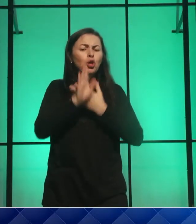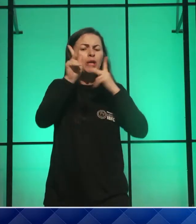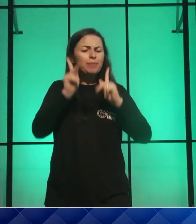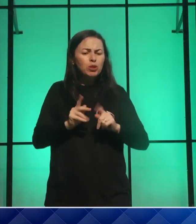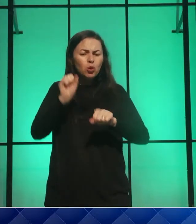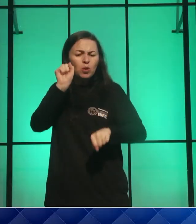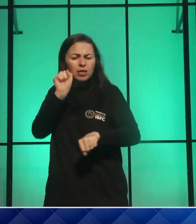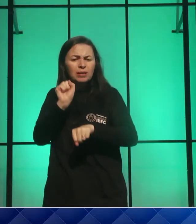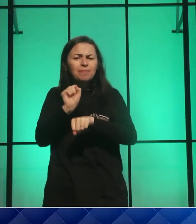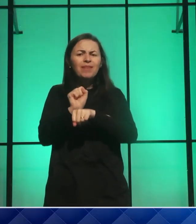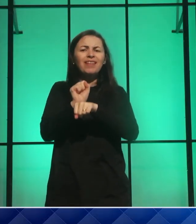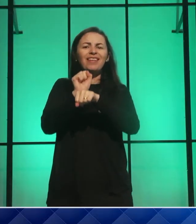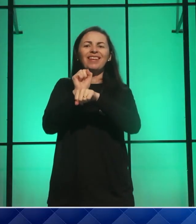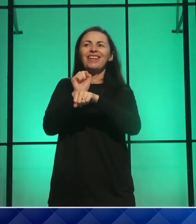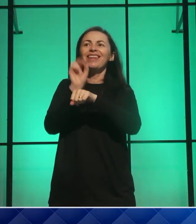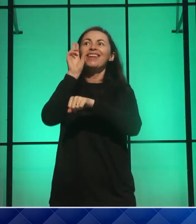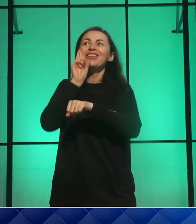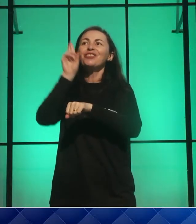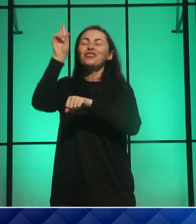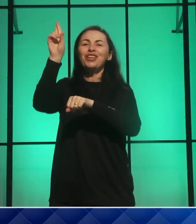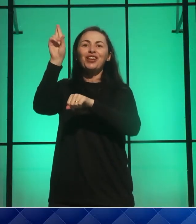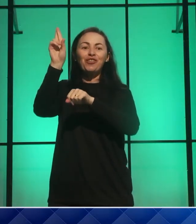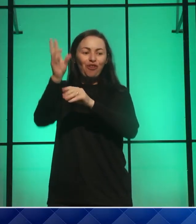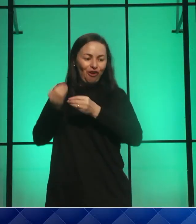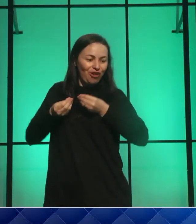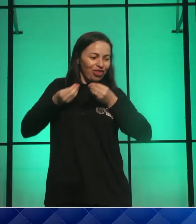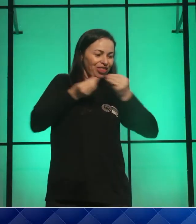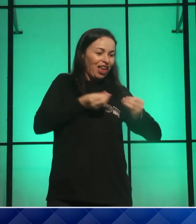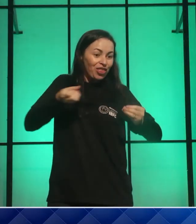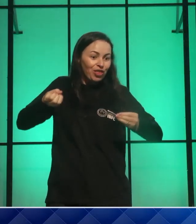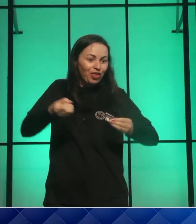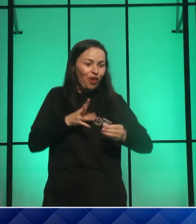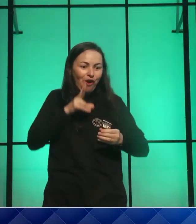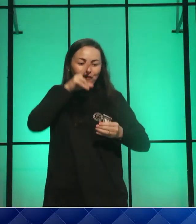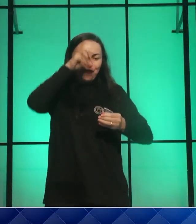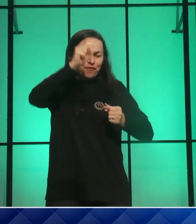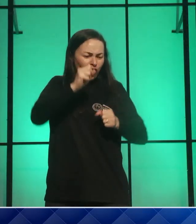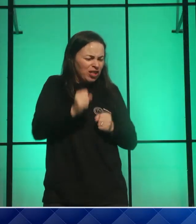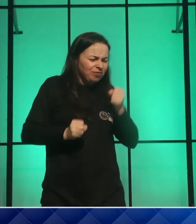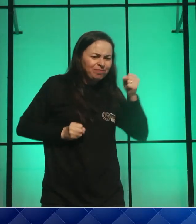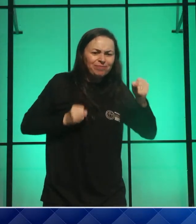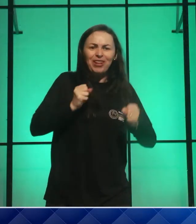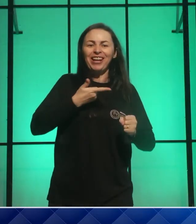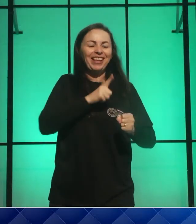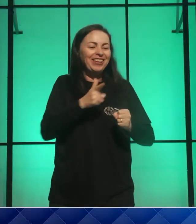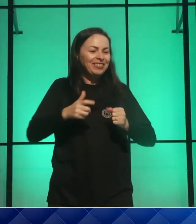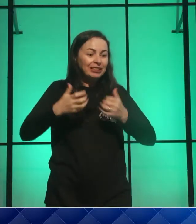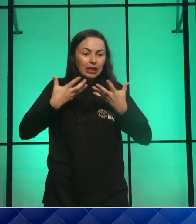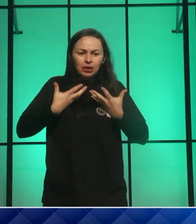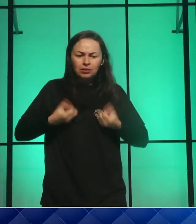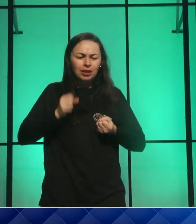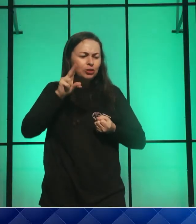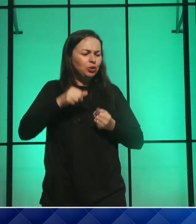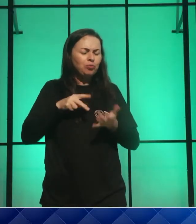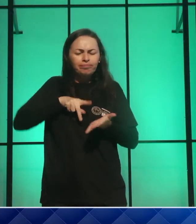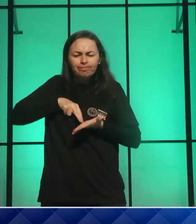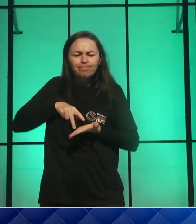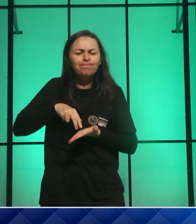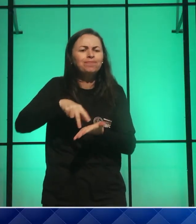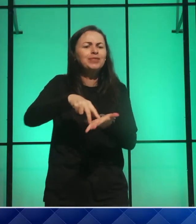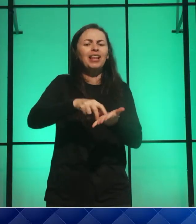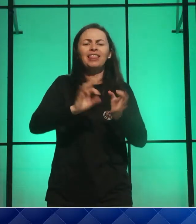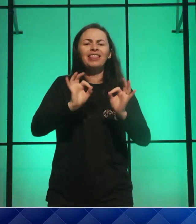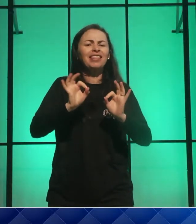no Senhor, Ele renova as suas forças, correrão e não se cansarão, caminharão e não